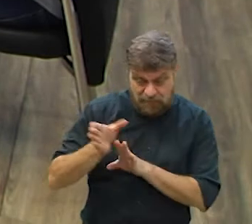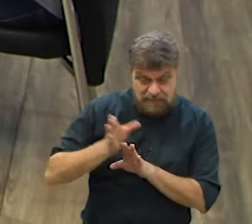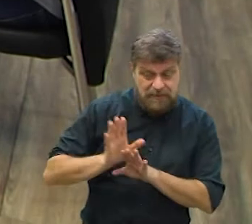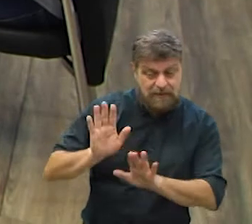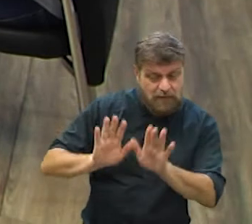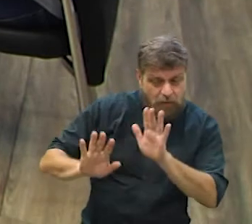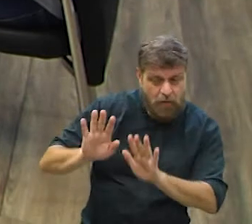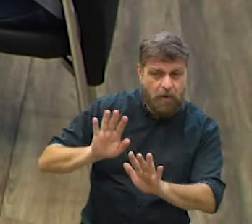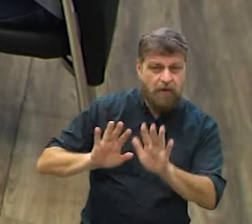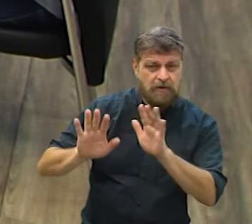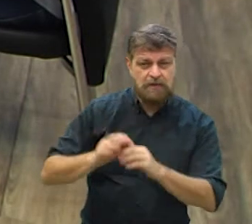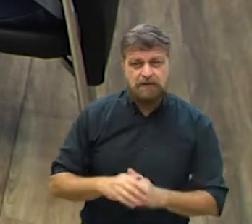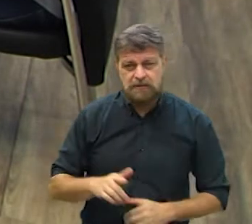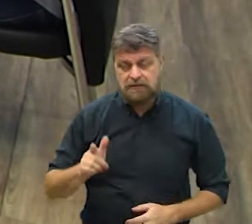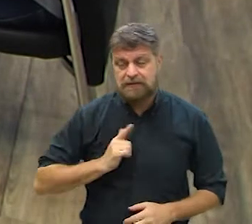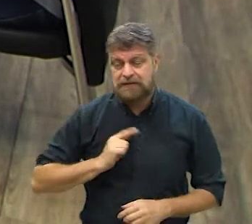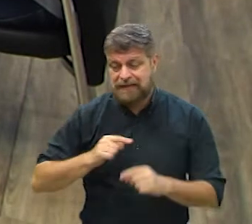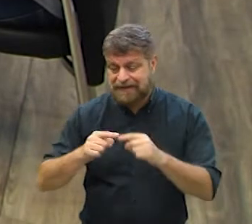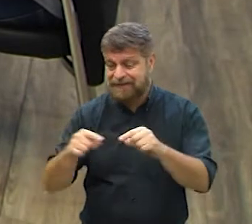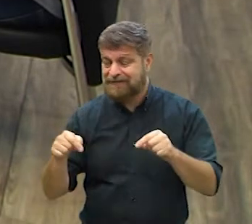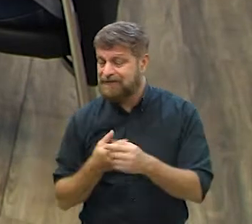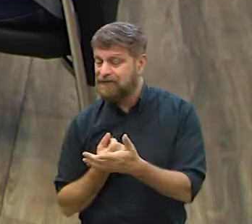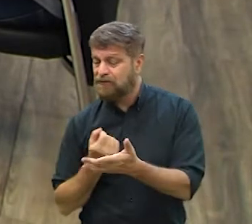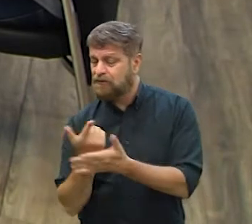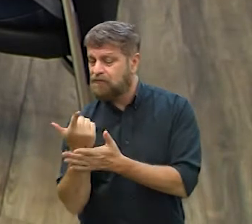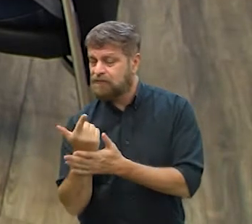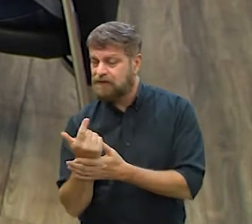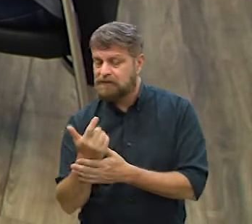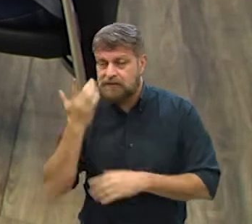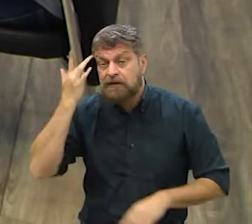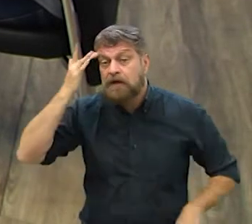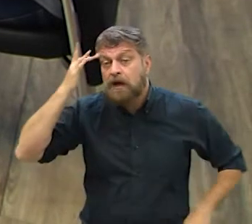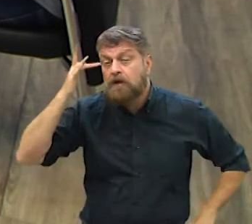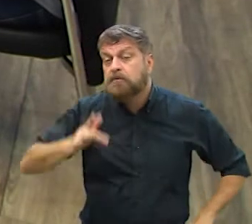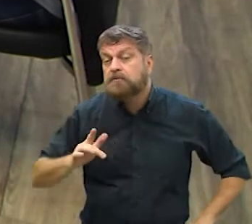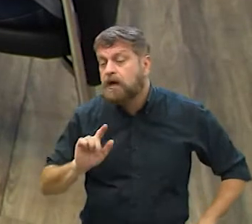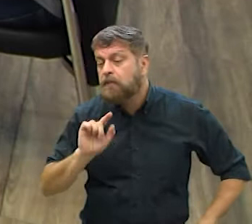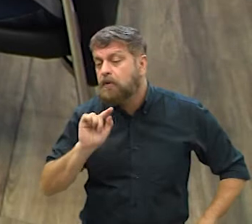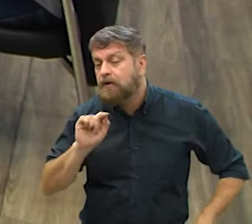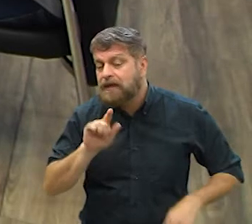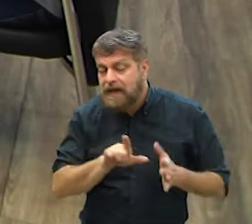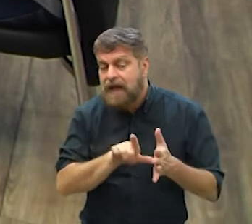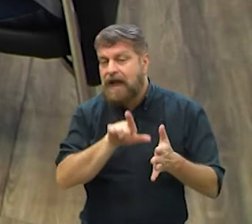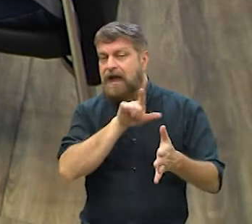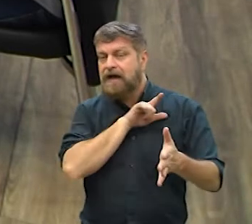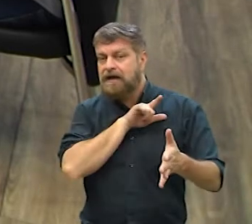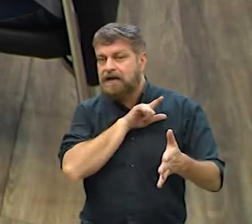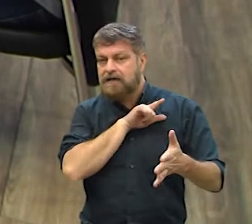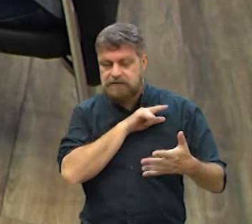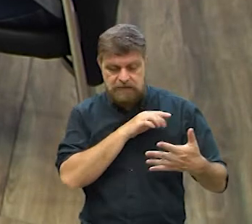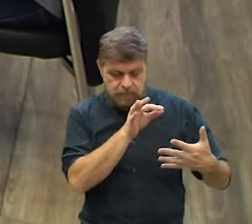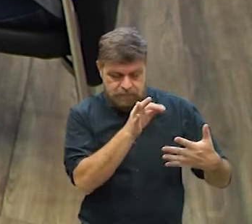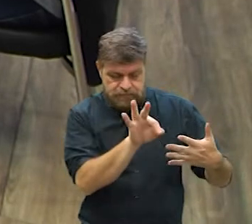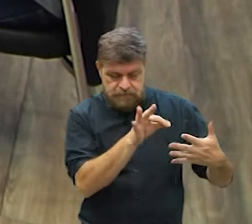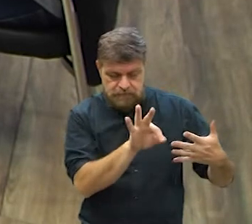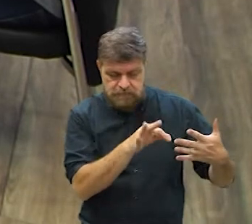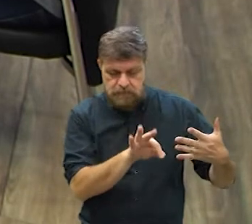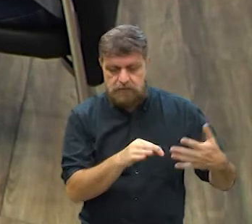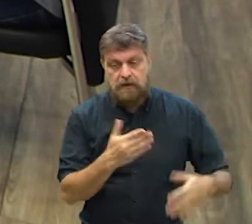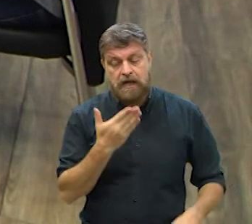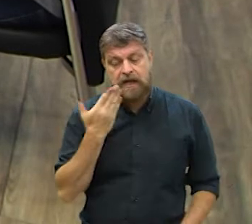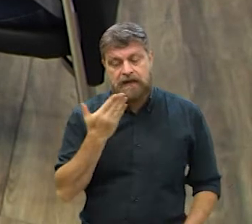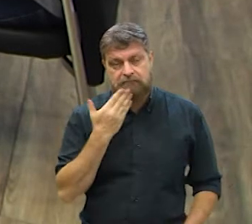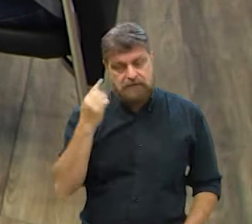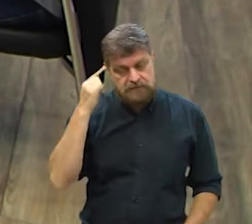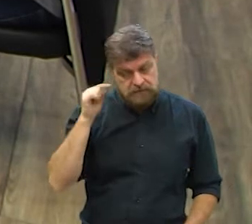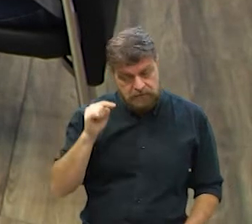desaconselhável, né, deles adquirirem isso sem prévia verificação. É tão fácil verificar